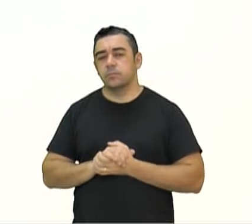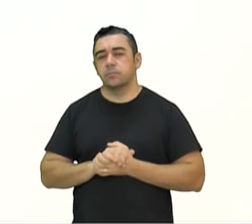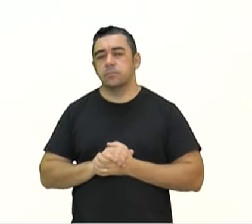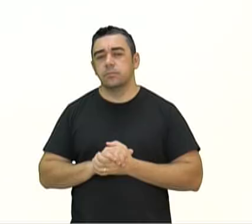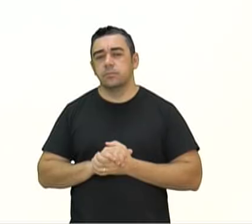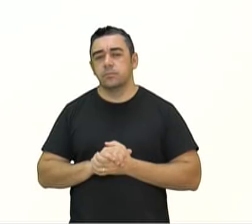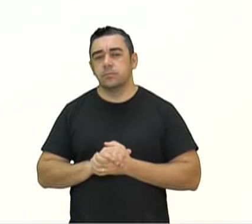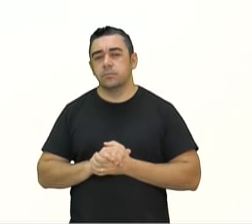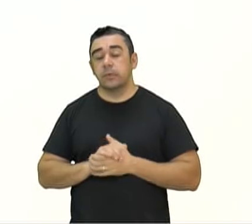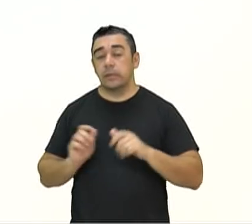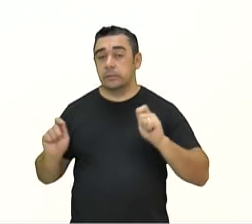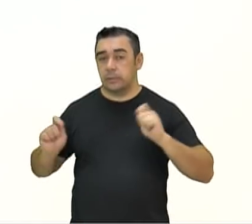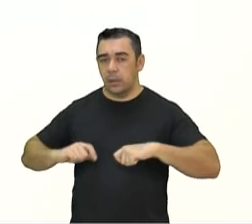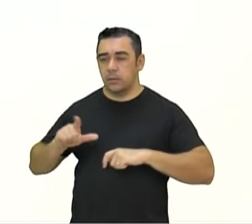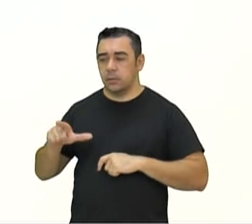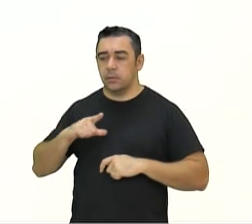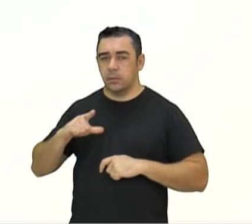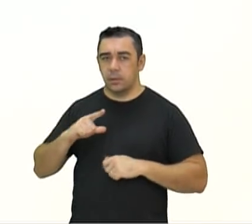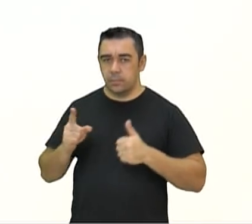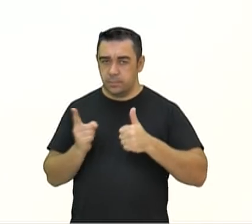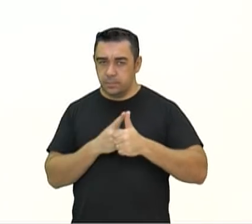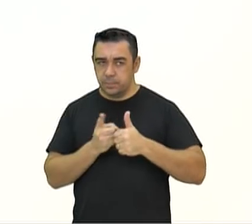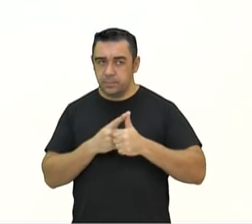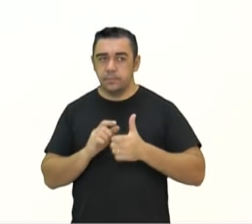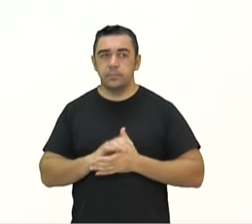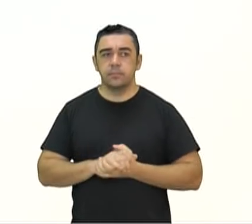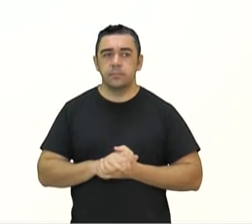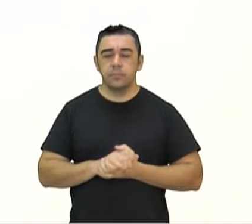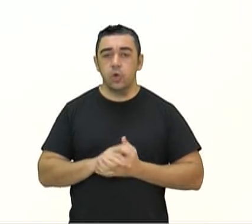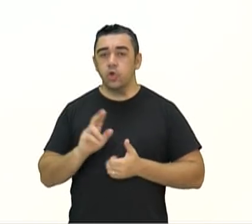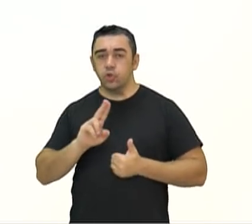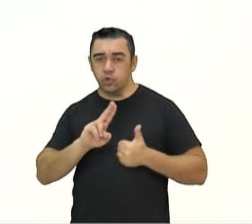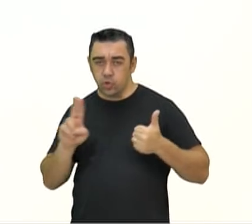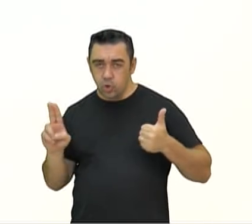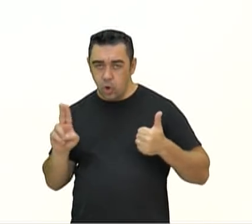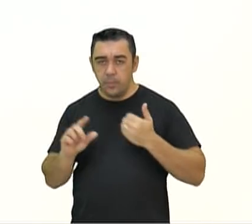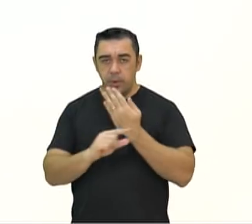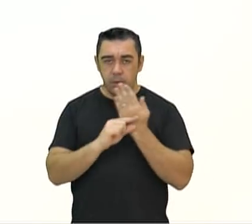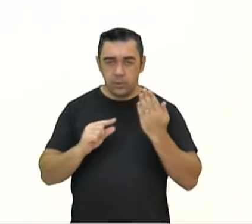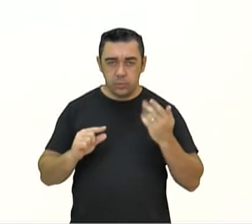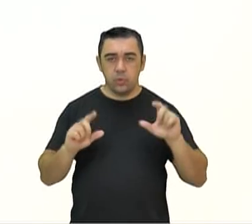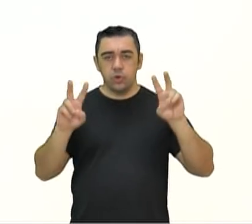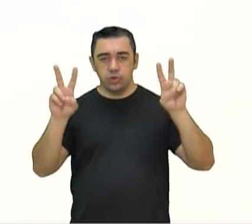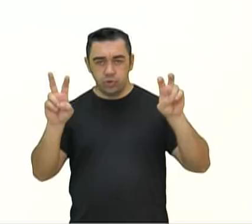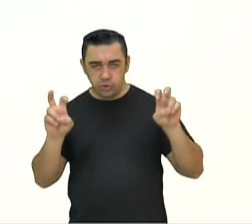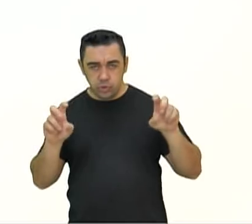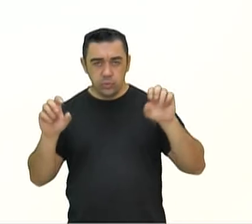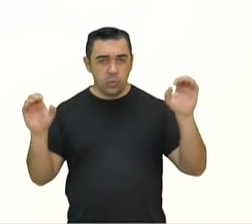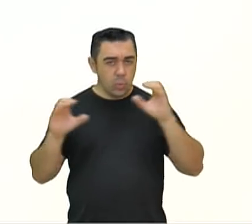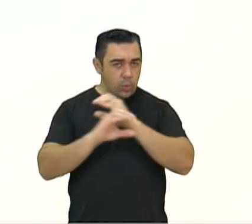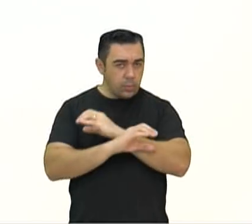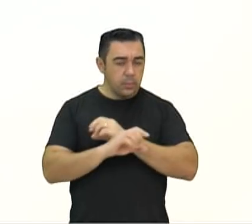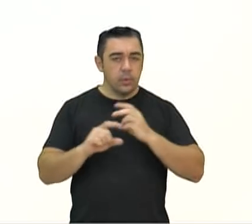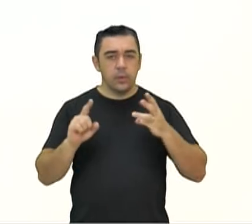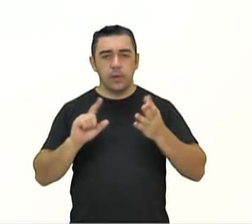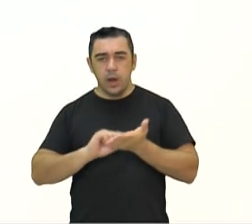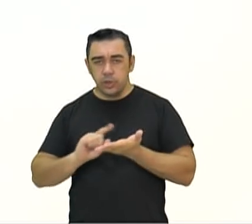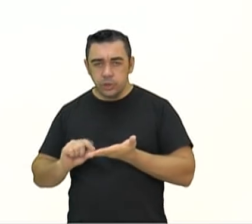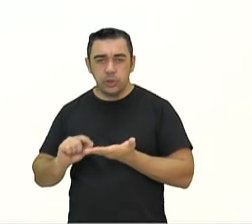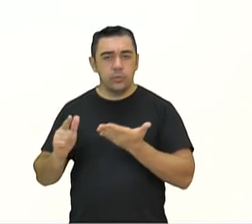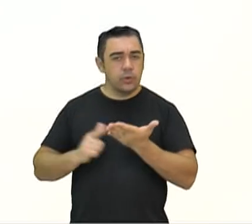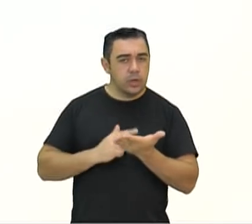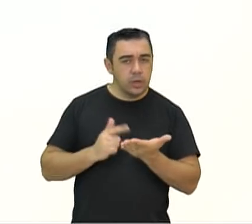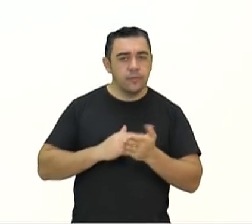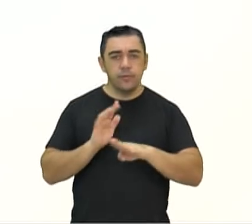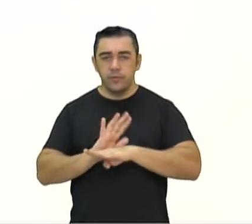que ela deve conter: primeira proposição, nome dos autores, título completo e exato da obra, artigo, livro, filme,